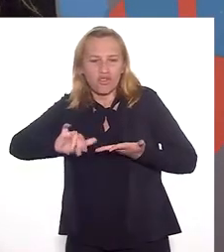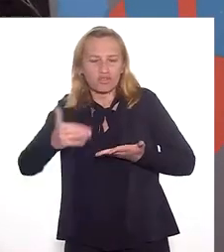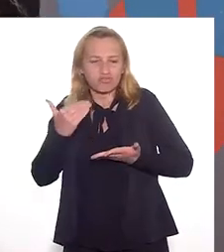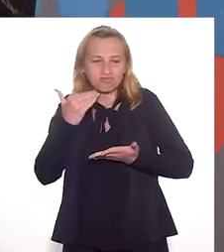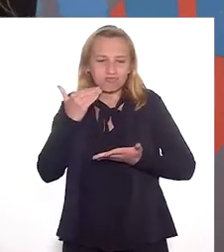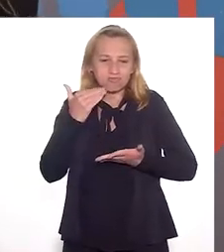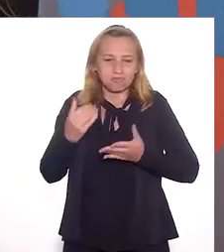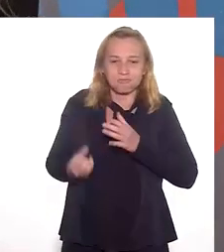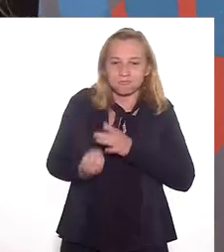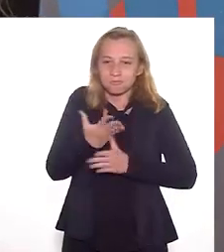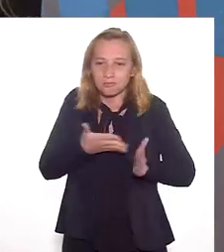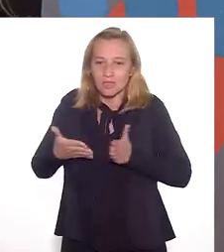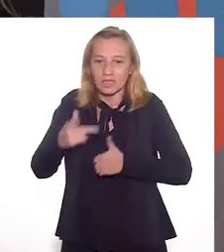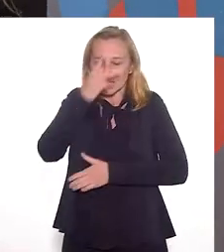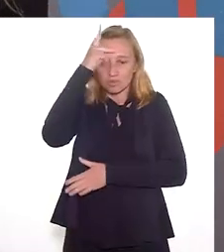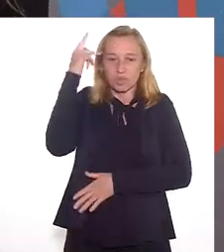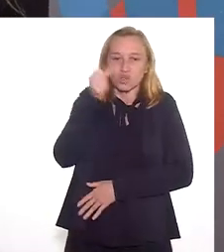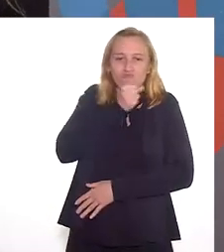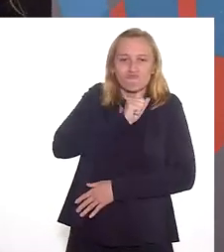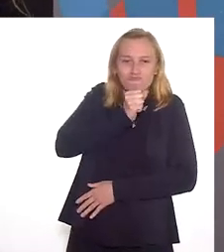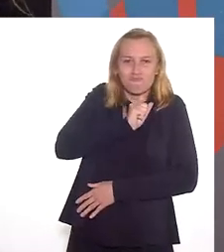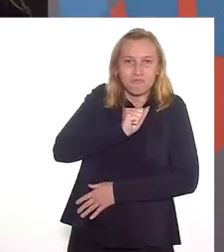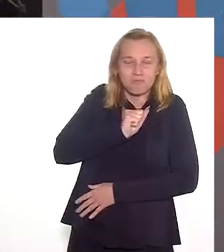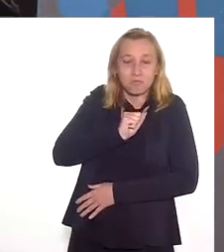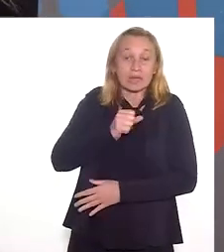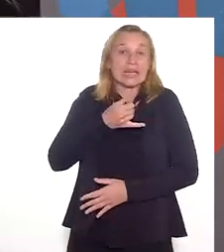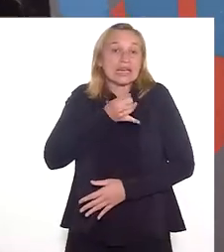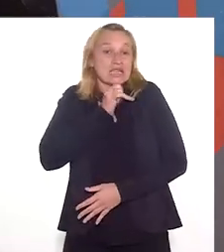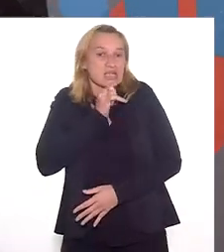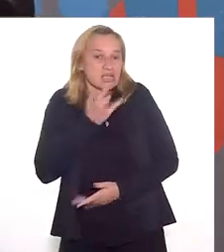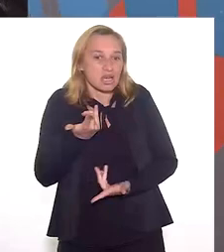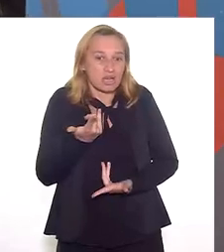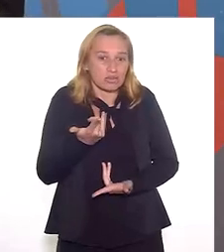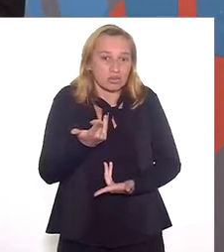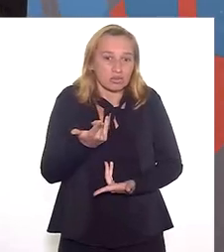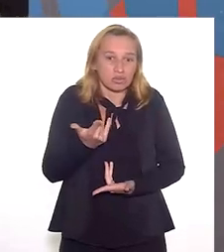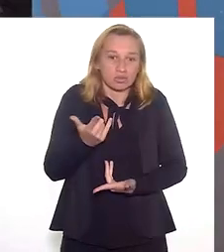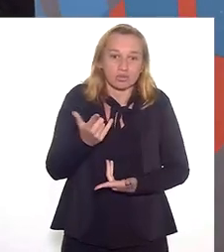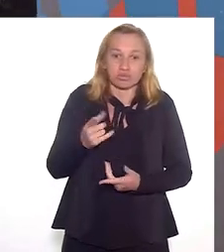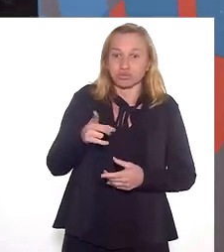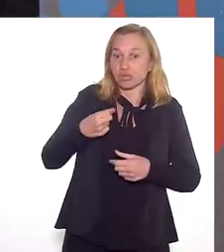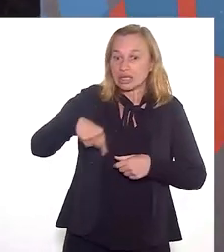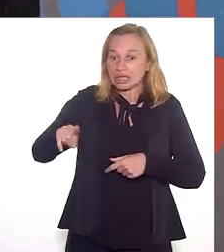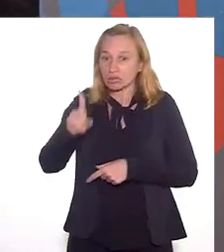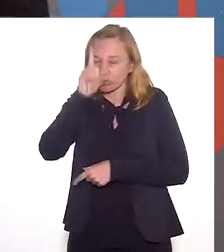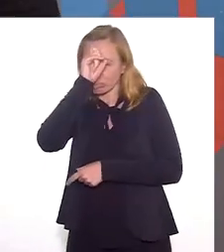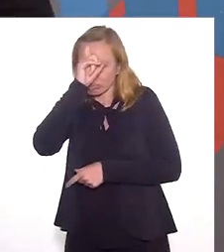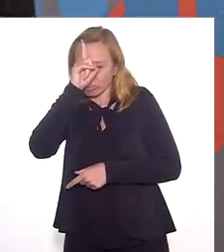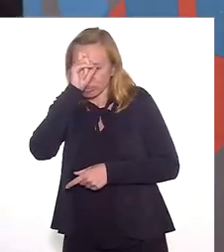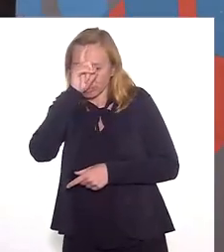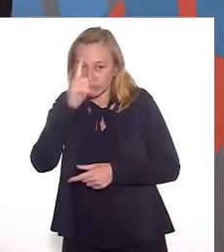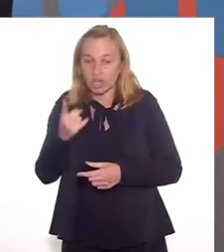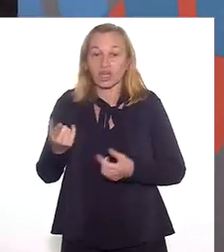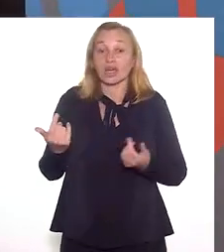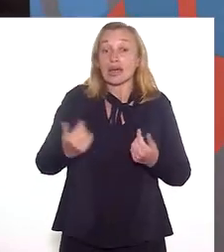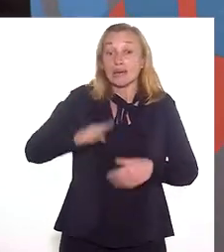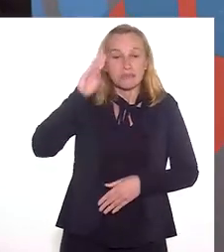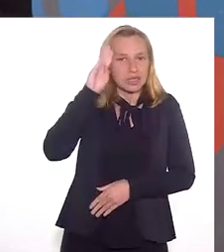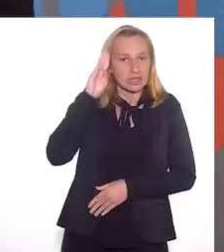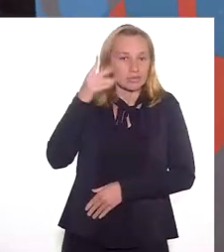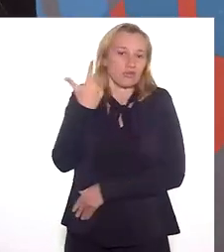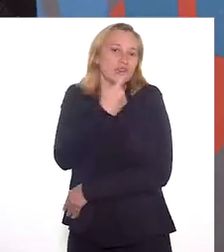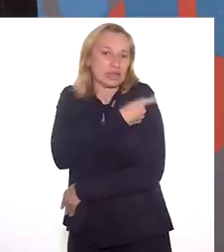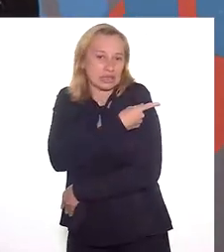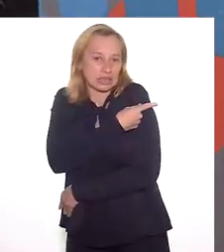fragilidade e improdutividade nas pessoas idosas, no que toca, por exemplo, à ocupação dos leitos hospitalares, prioridade na